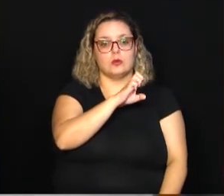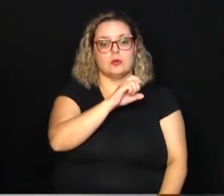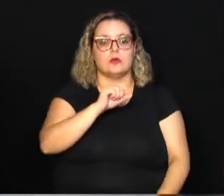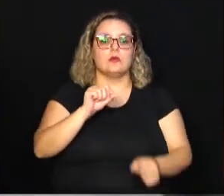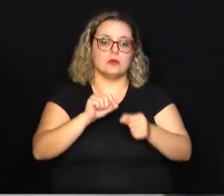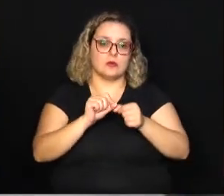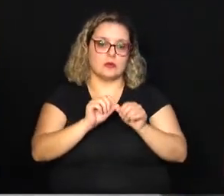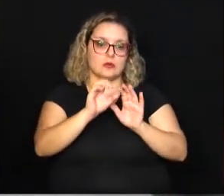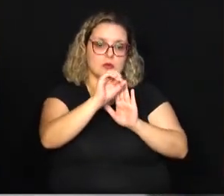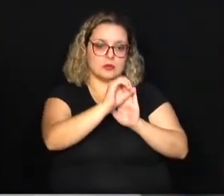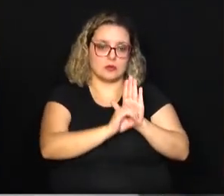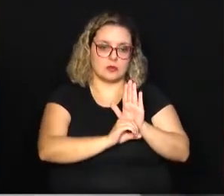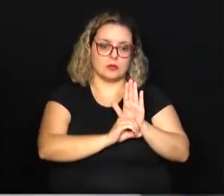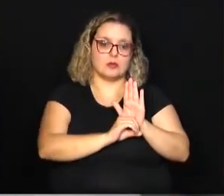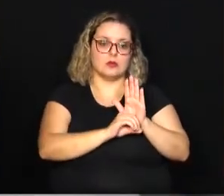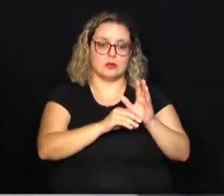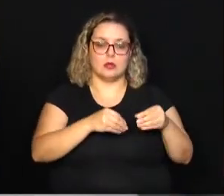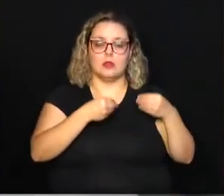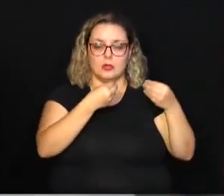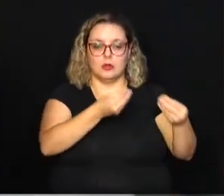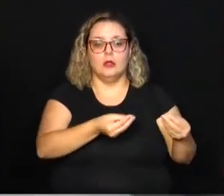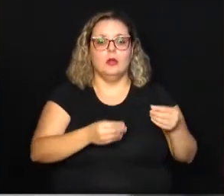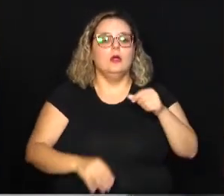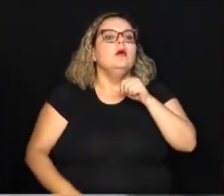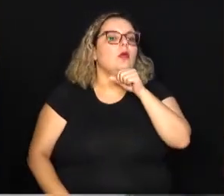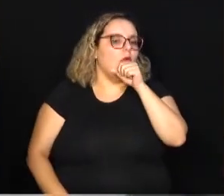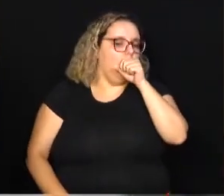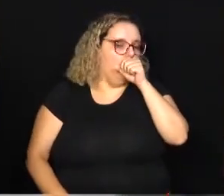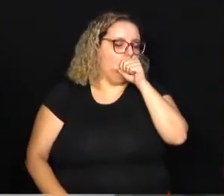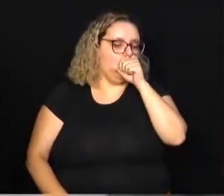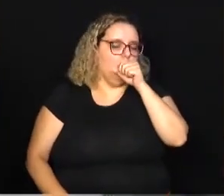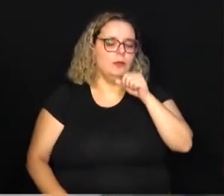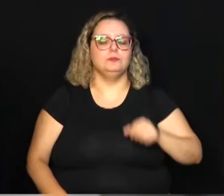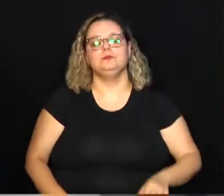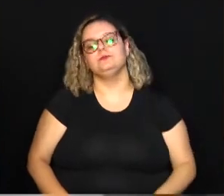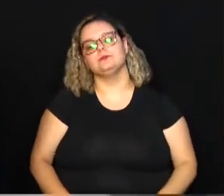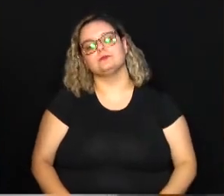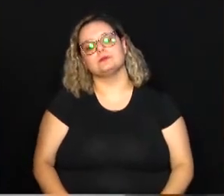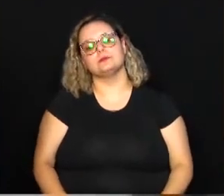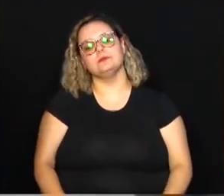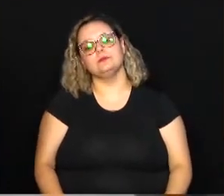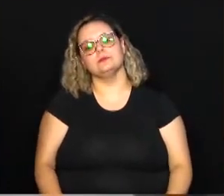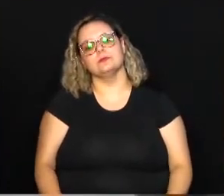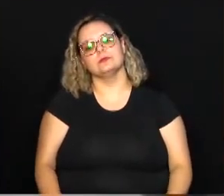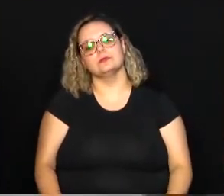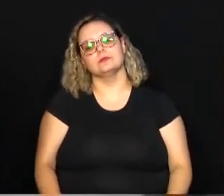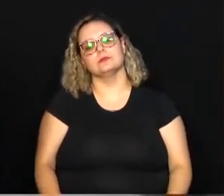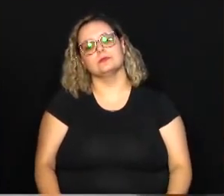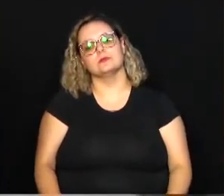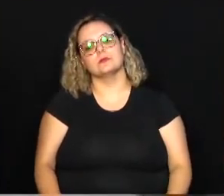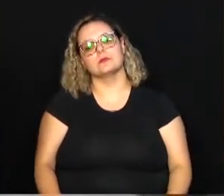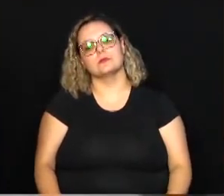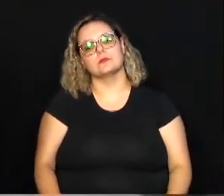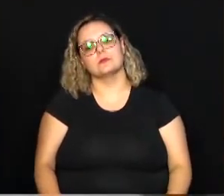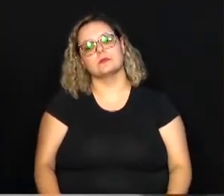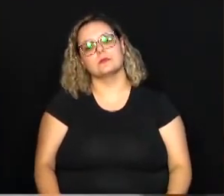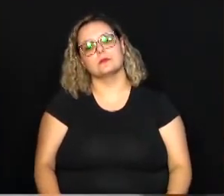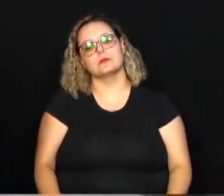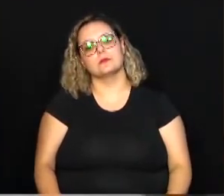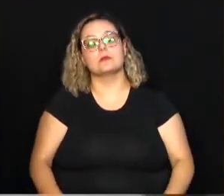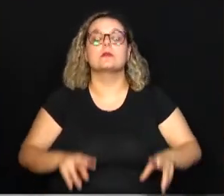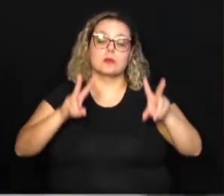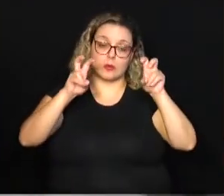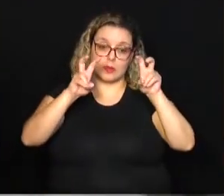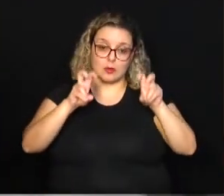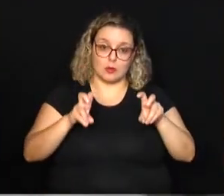e encaminhamos a rede endereçado ao senhor, sobre a questão de